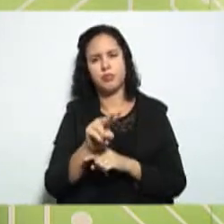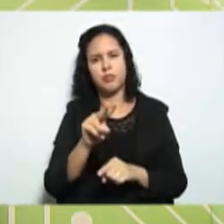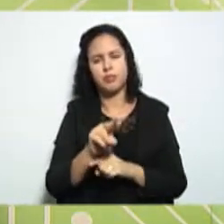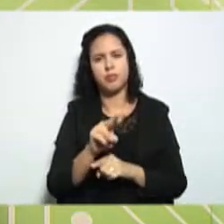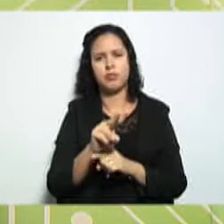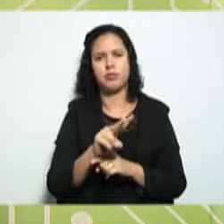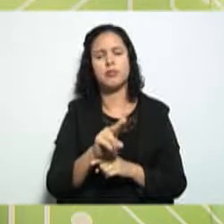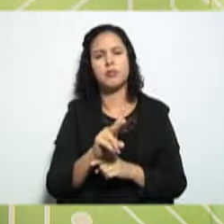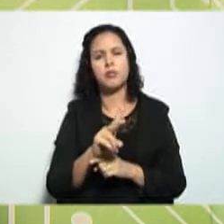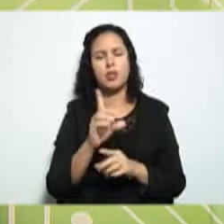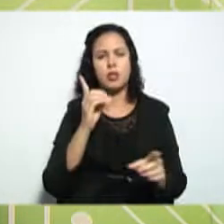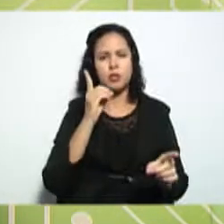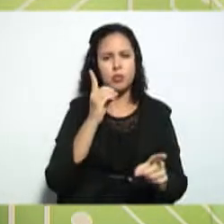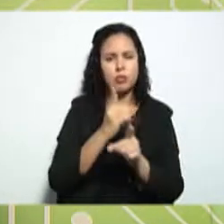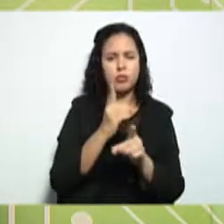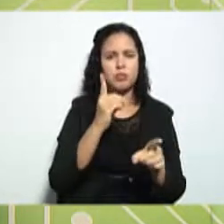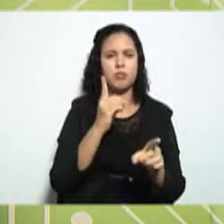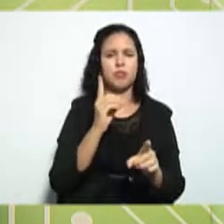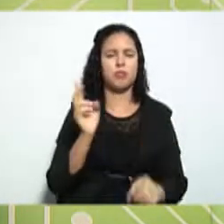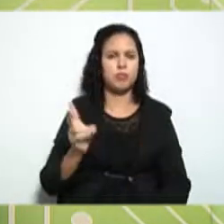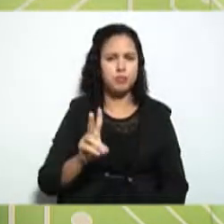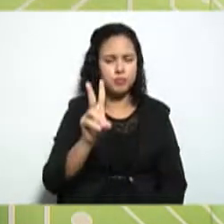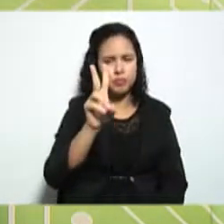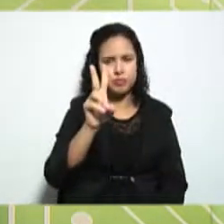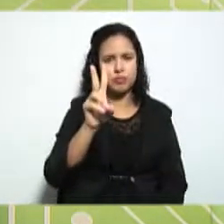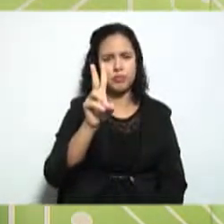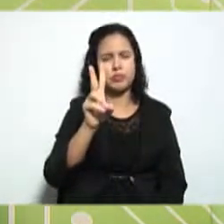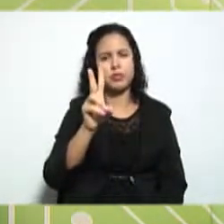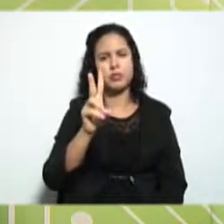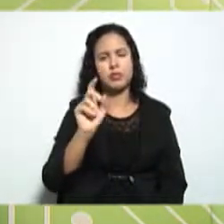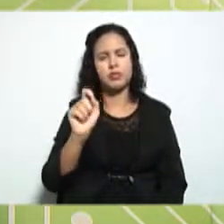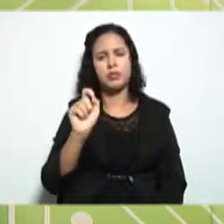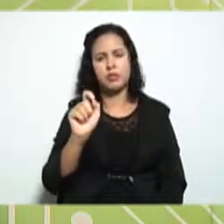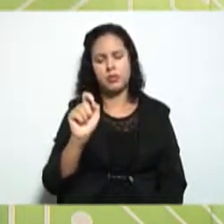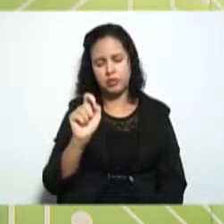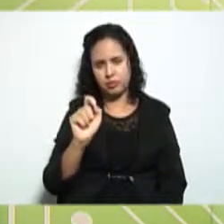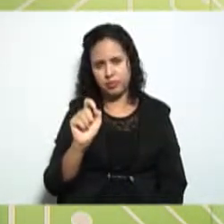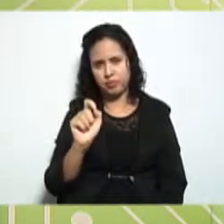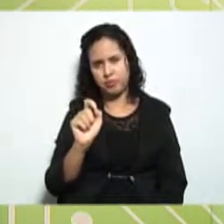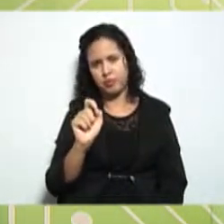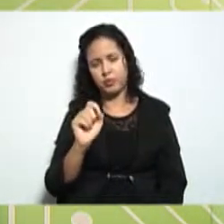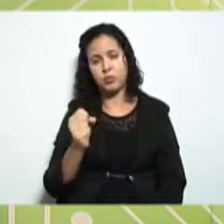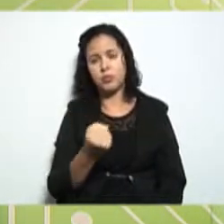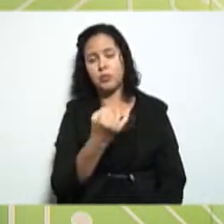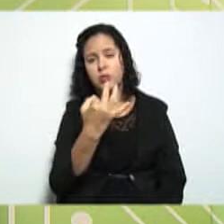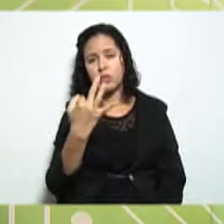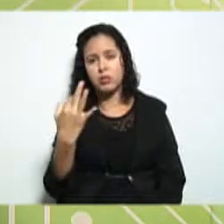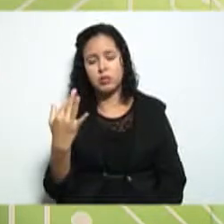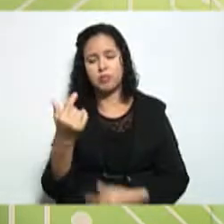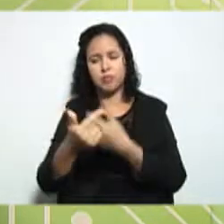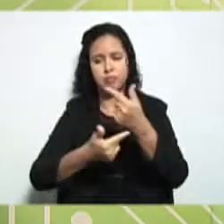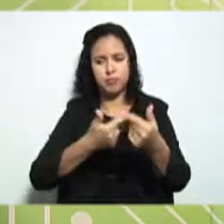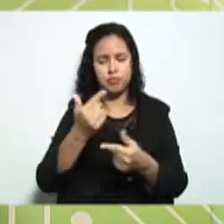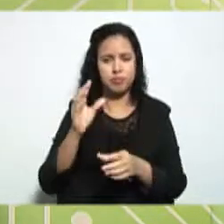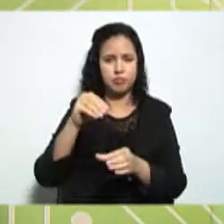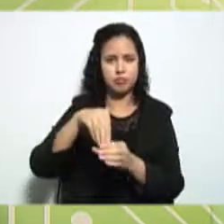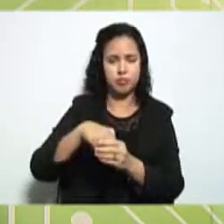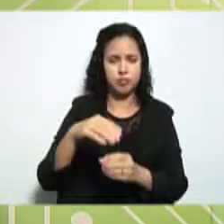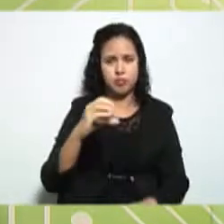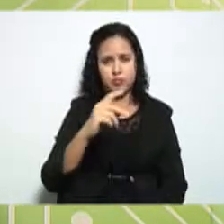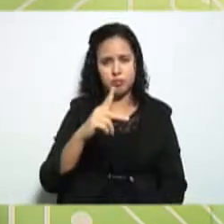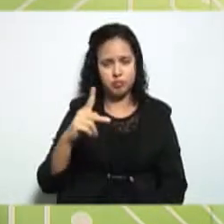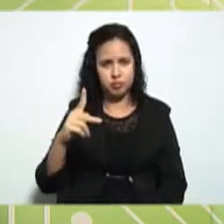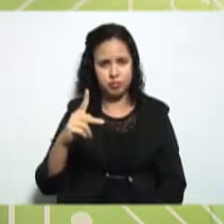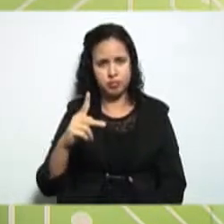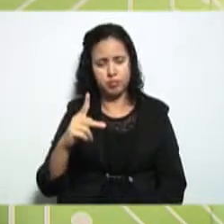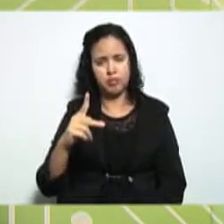cobrir exatamente o custo dessa torrefação sem sobrar dinheiro, sem nem faltar. Muitas vezes, por prudência, a gente